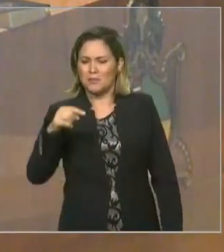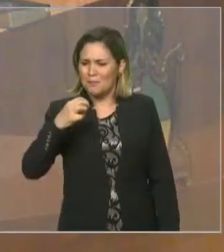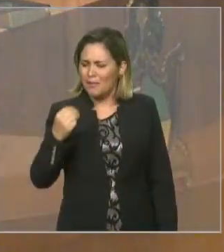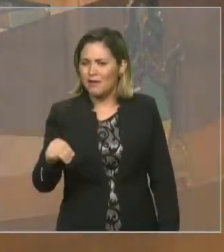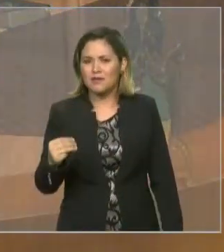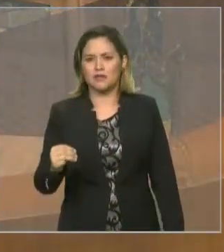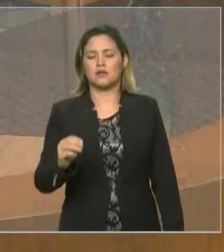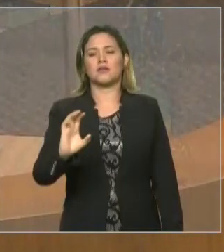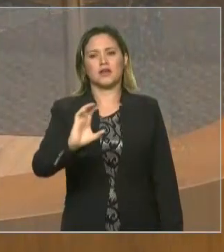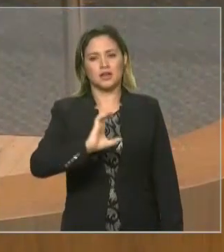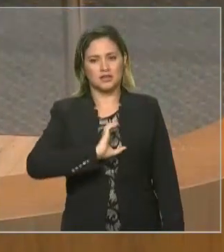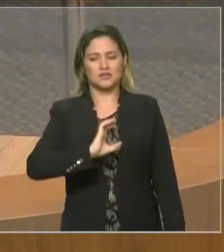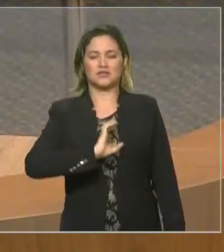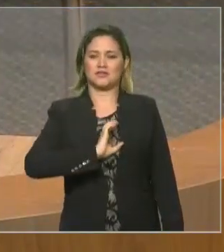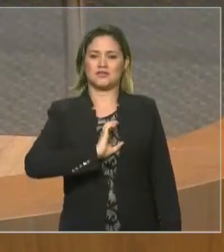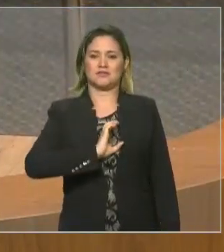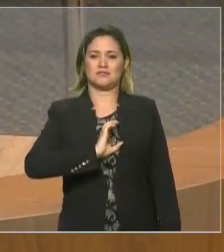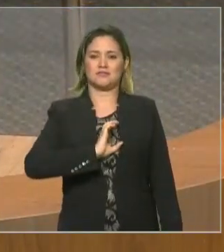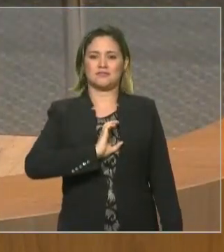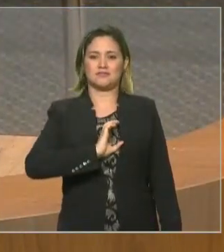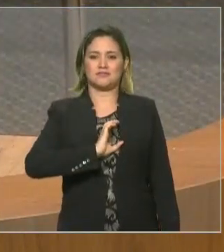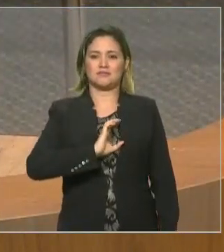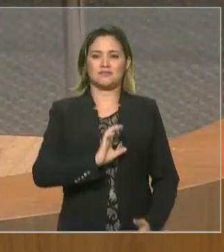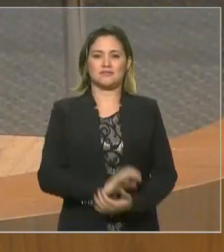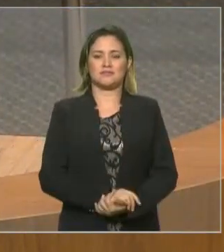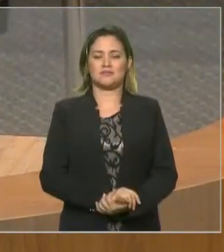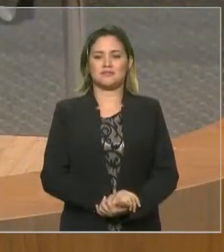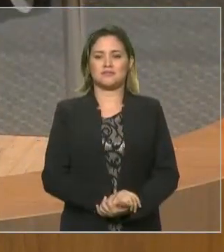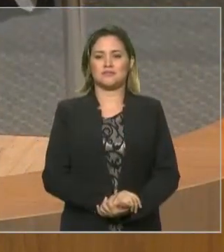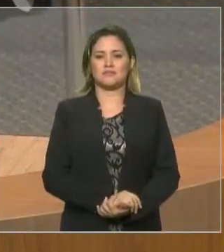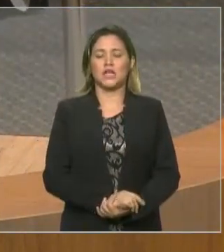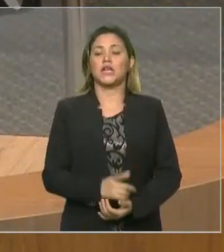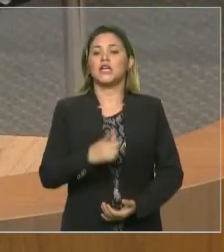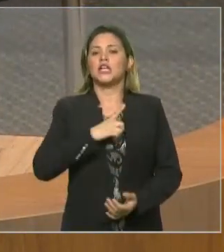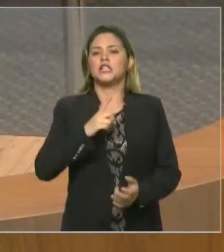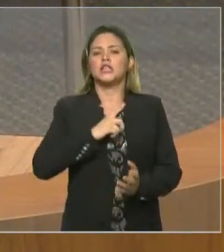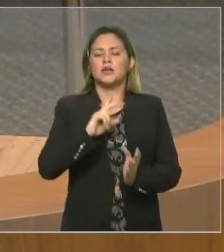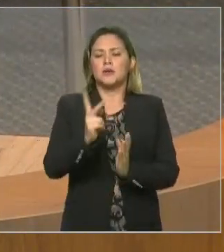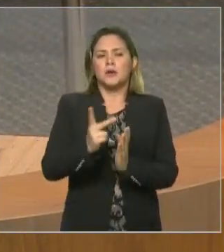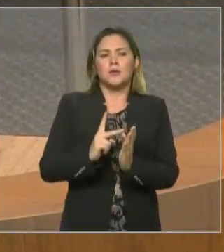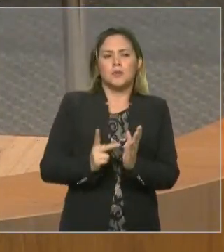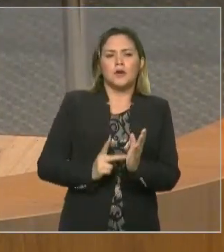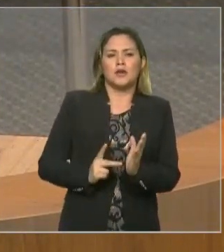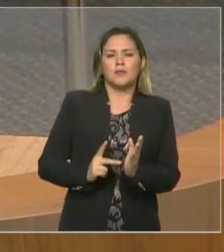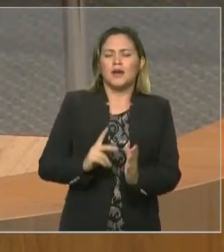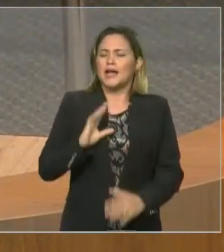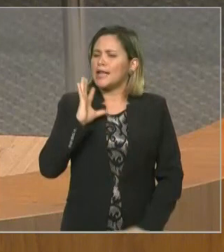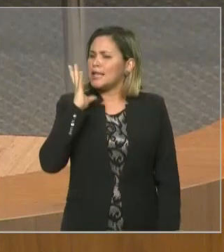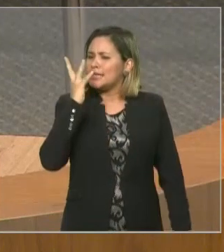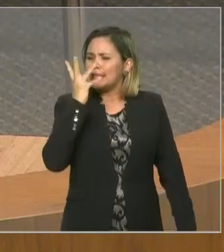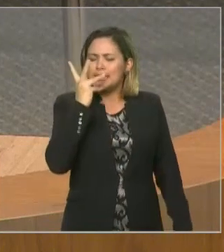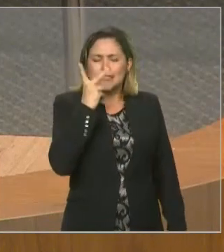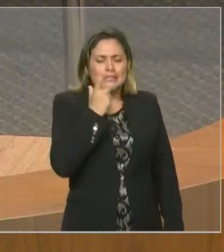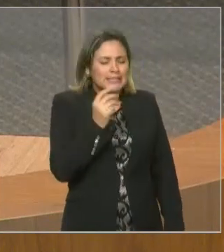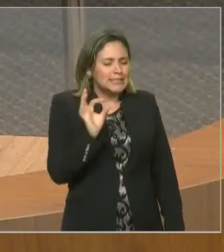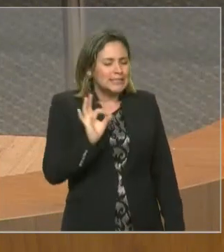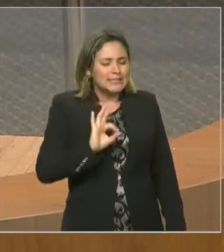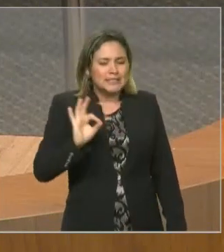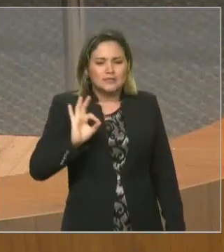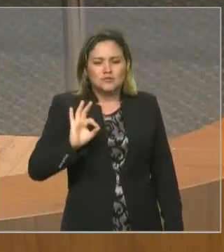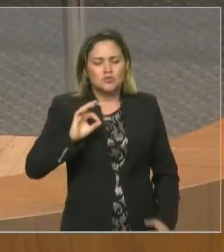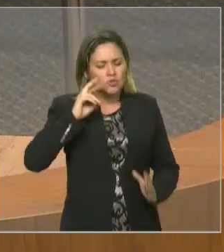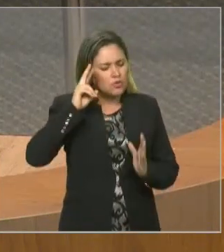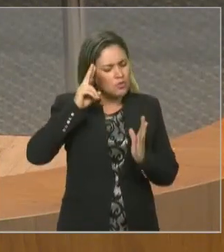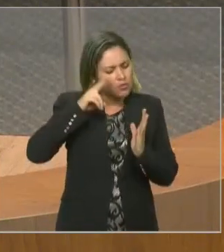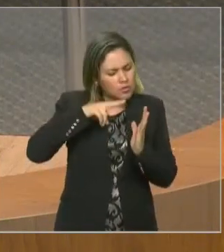Ele tem um poema que é uma beleza de se ler, de se ouvir e